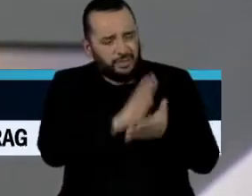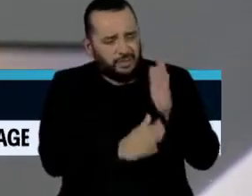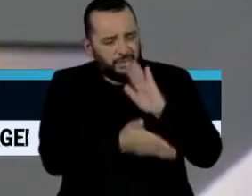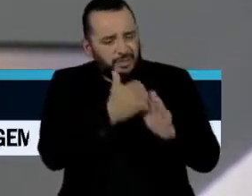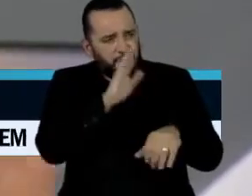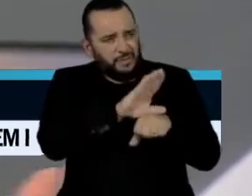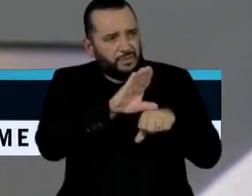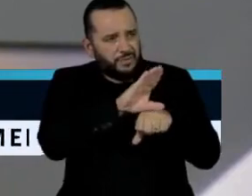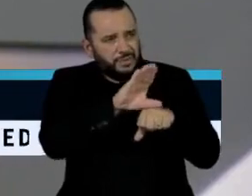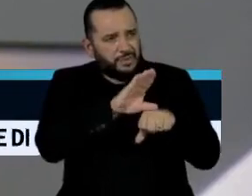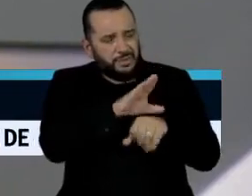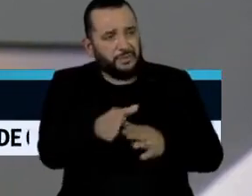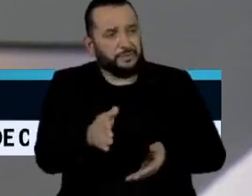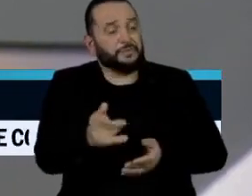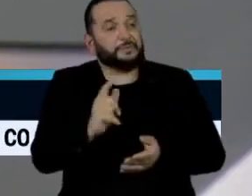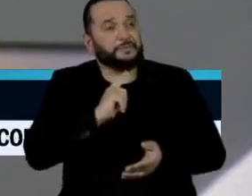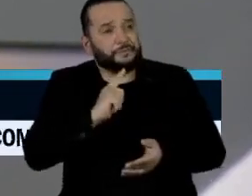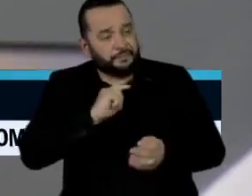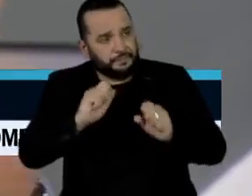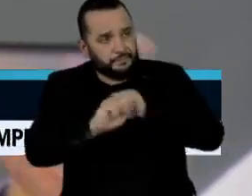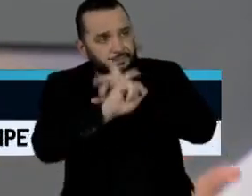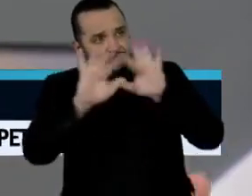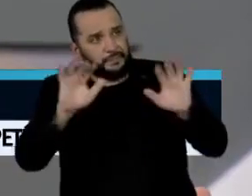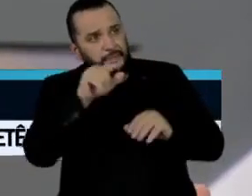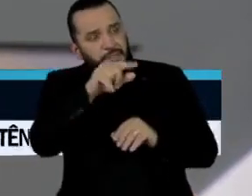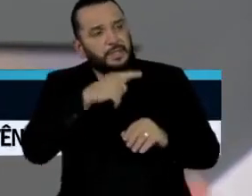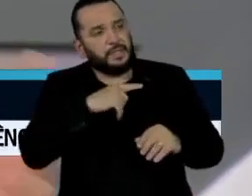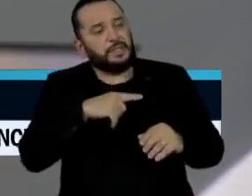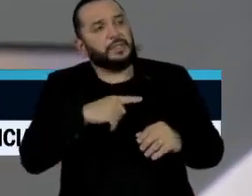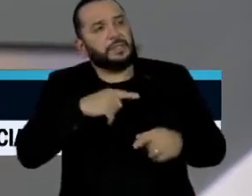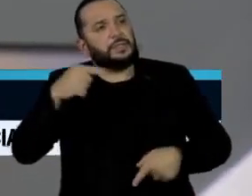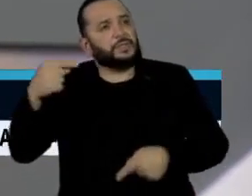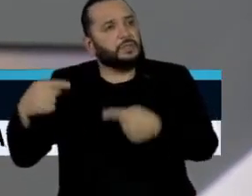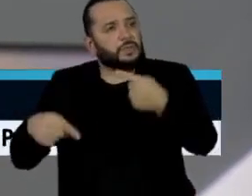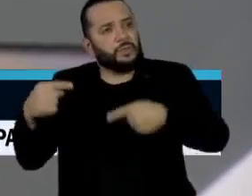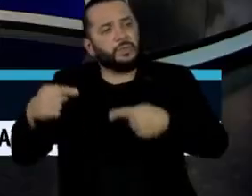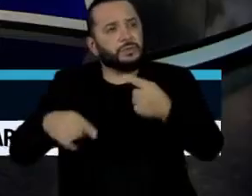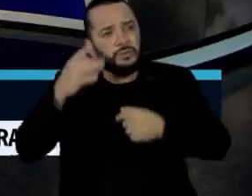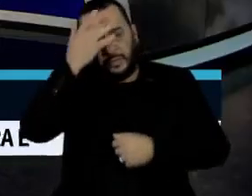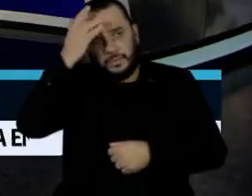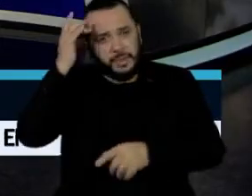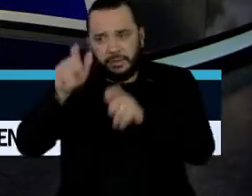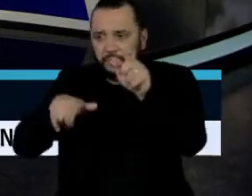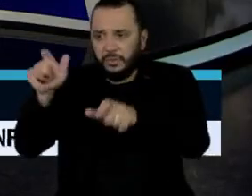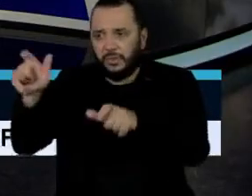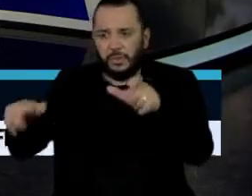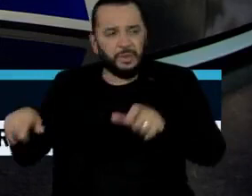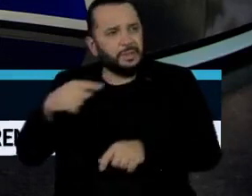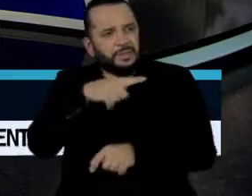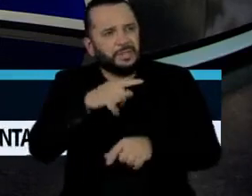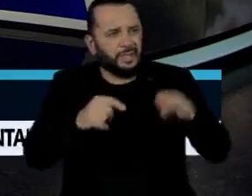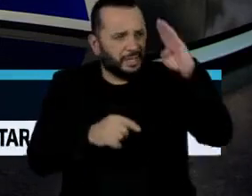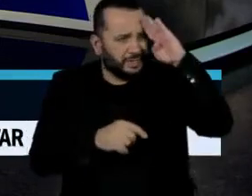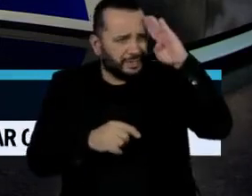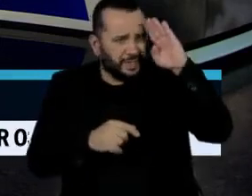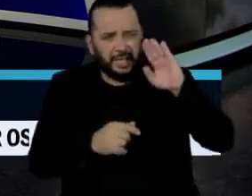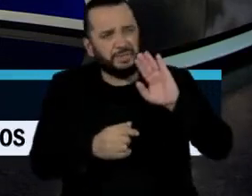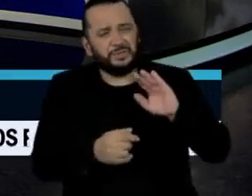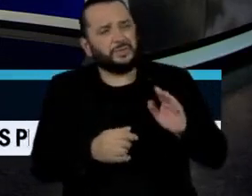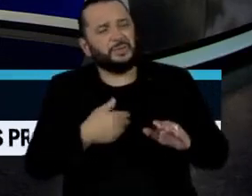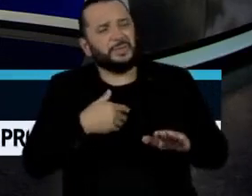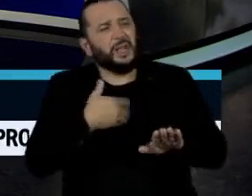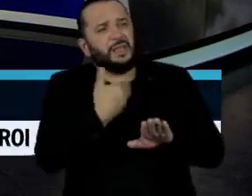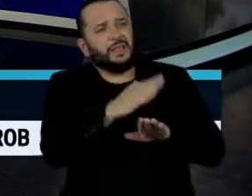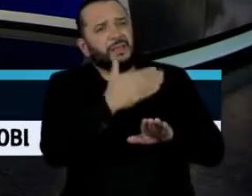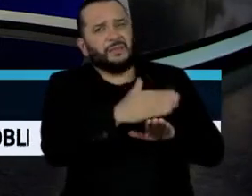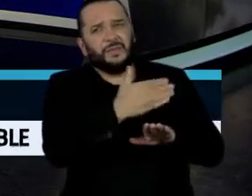você discutir a questão das urnas eventualmente com pessoas não com uma instituição que é alheia ao tribunal a instituição